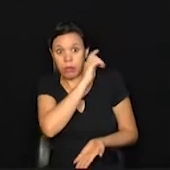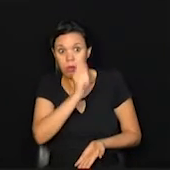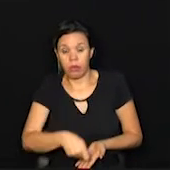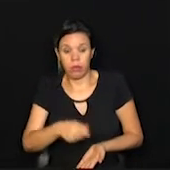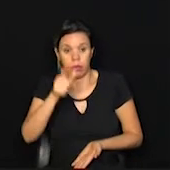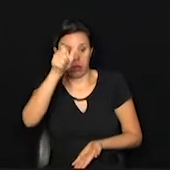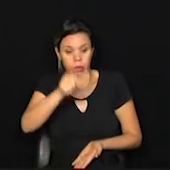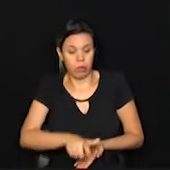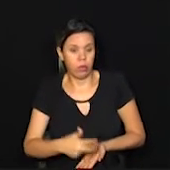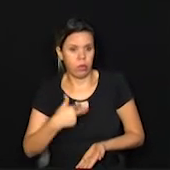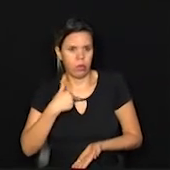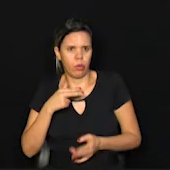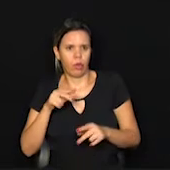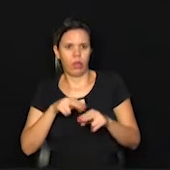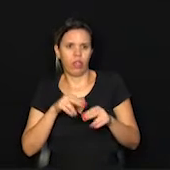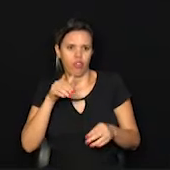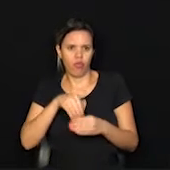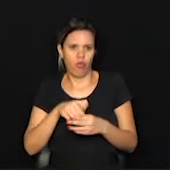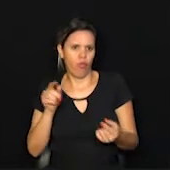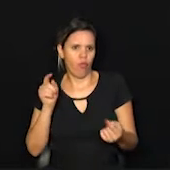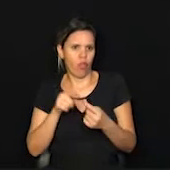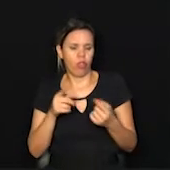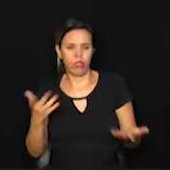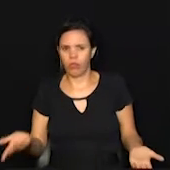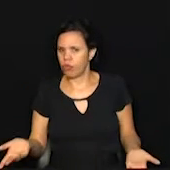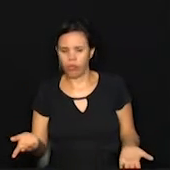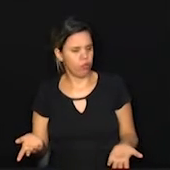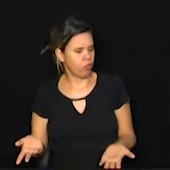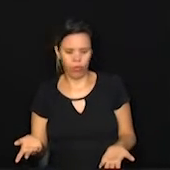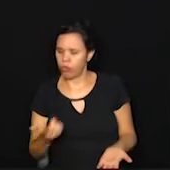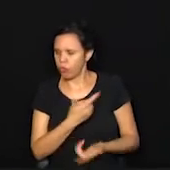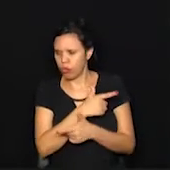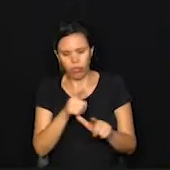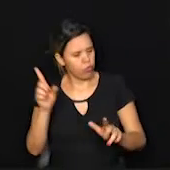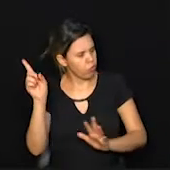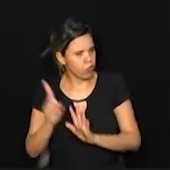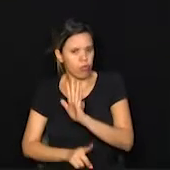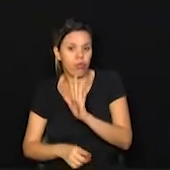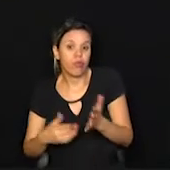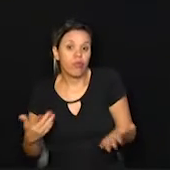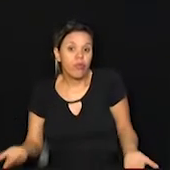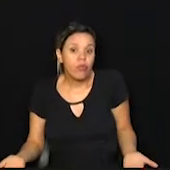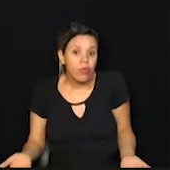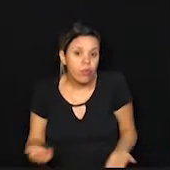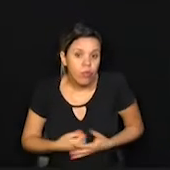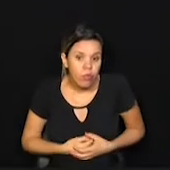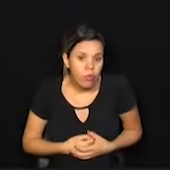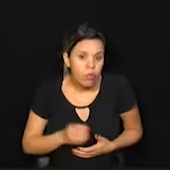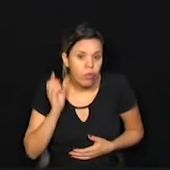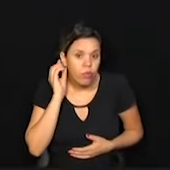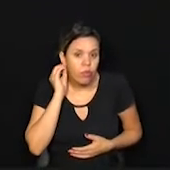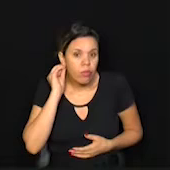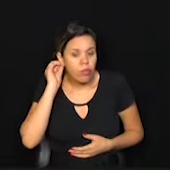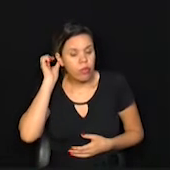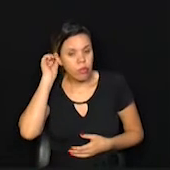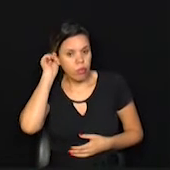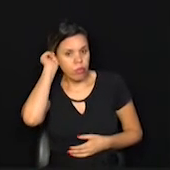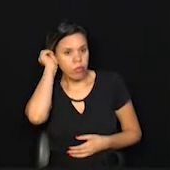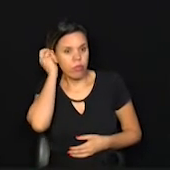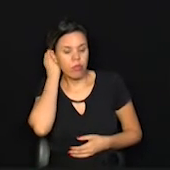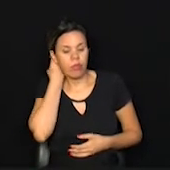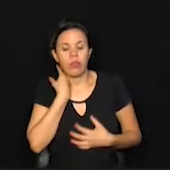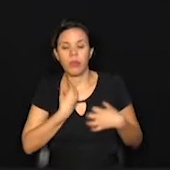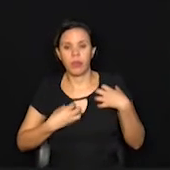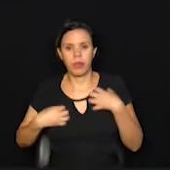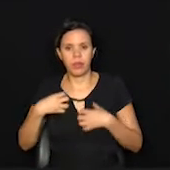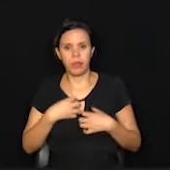poderia ser pelo voto direto você não tem não teria esse direito então é algo também que